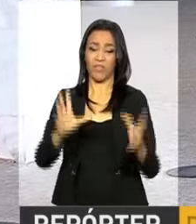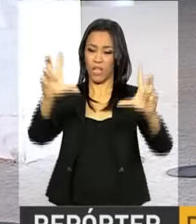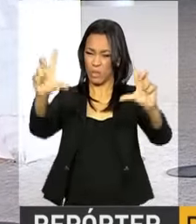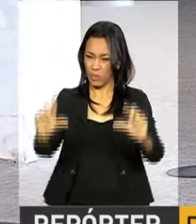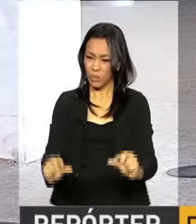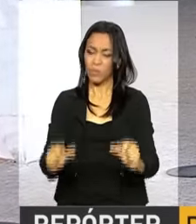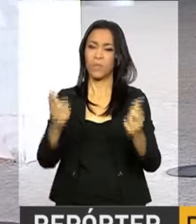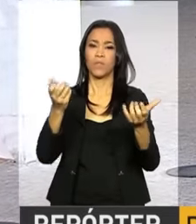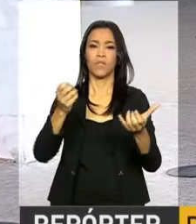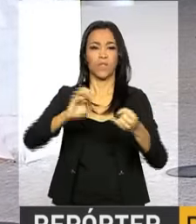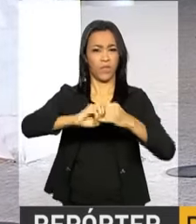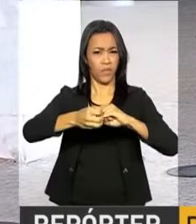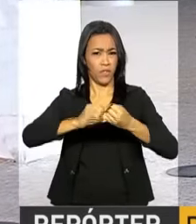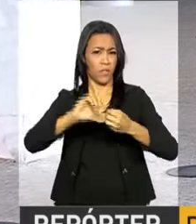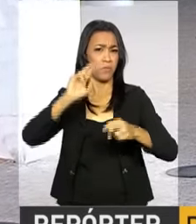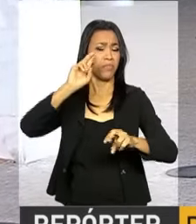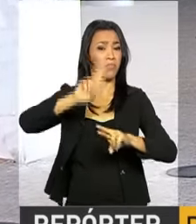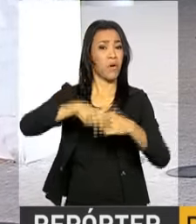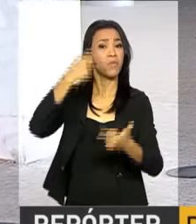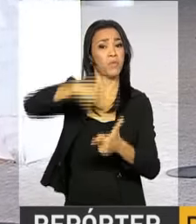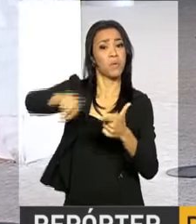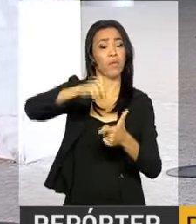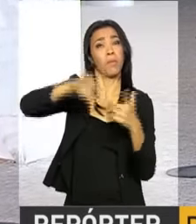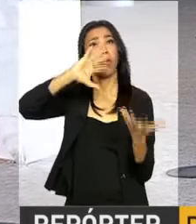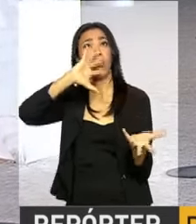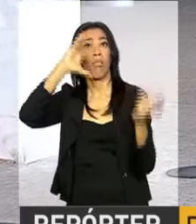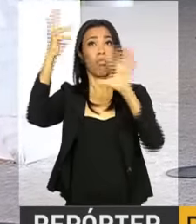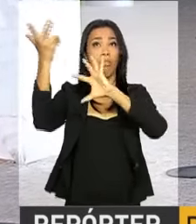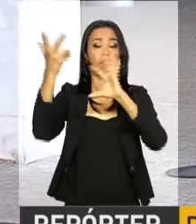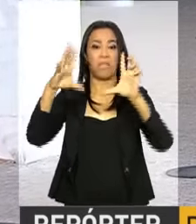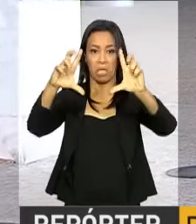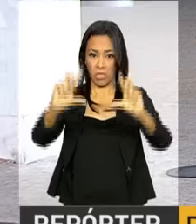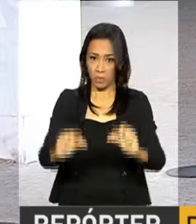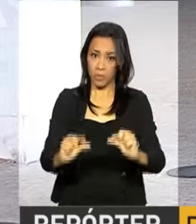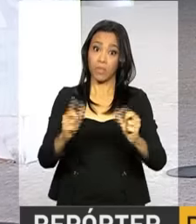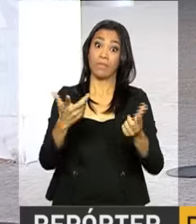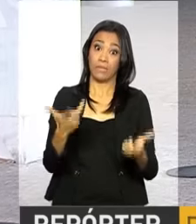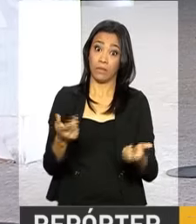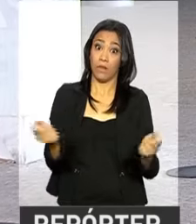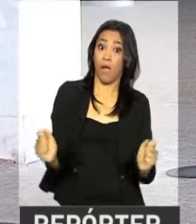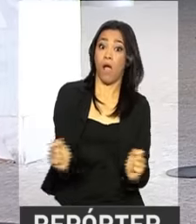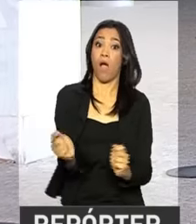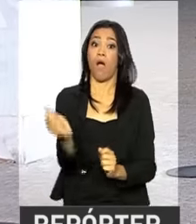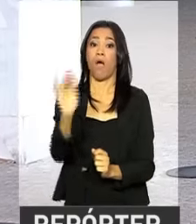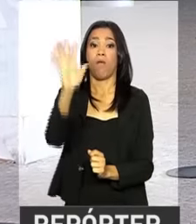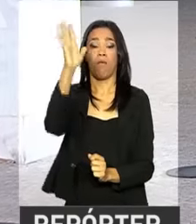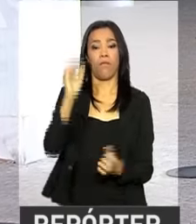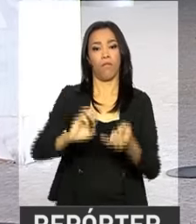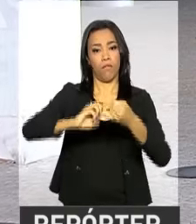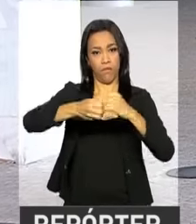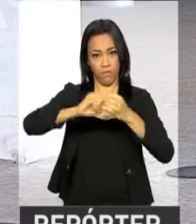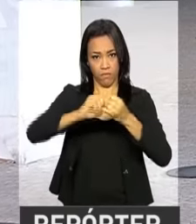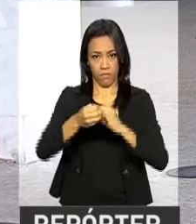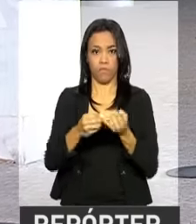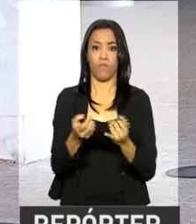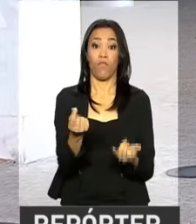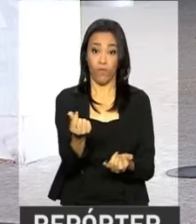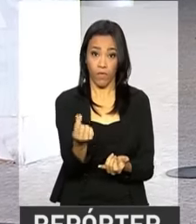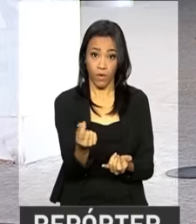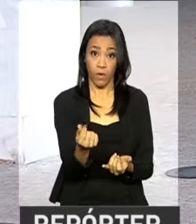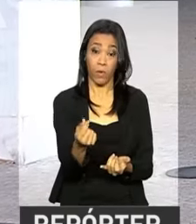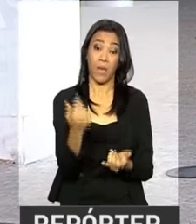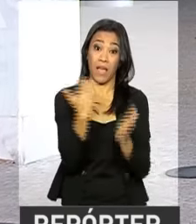causa de problemas climáticos já levou a problemas no bolso do consumidor. E é por isso, depois dessa alta